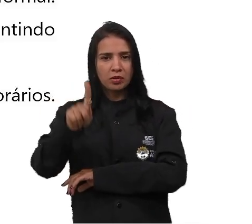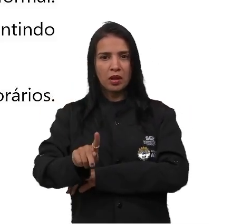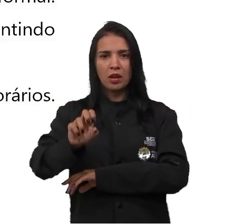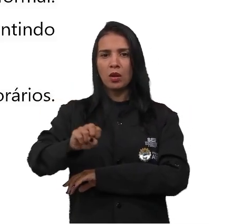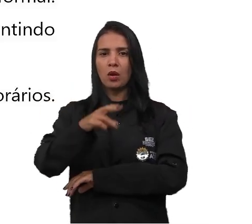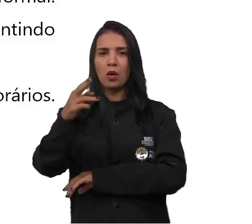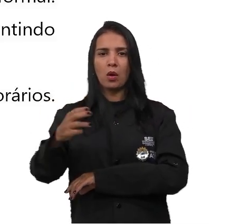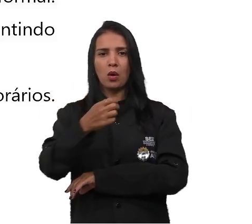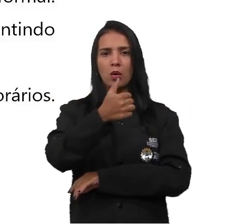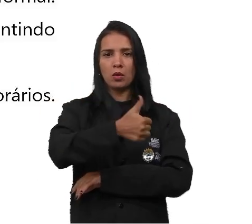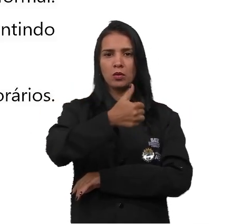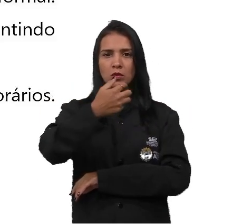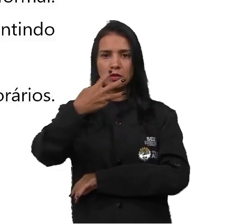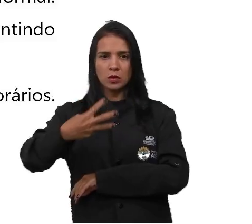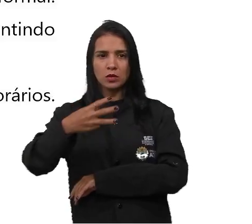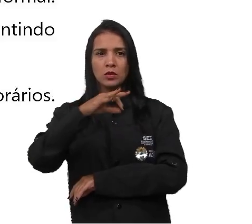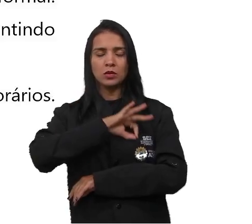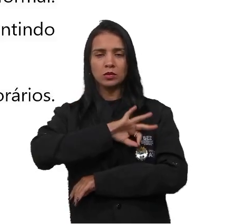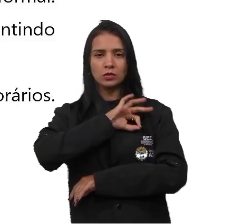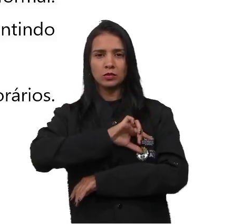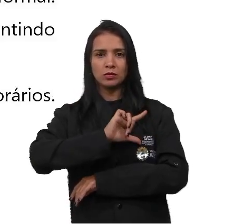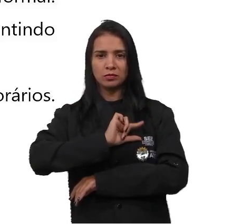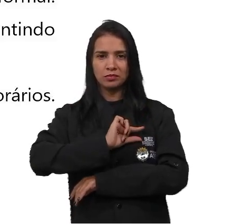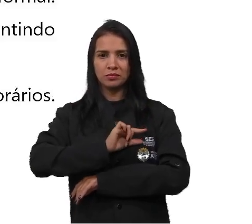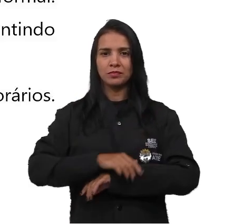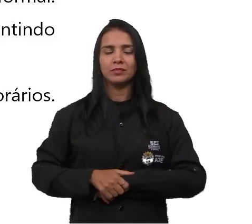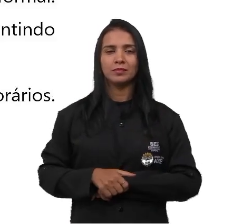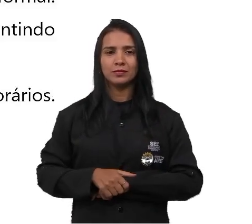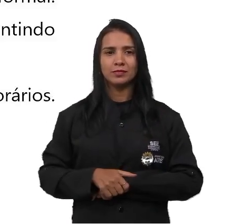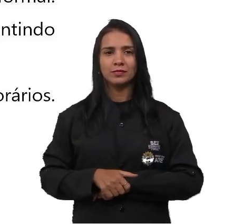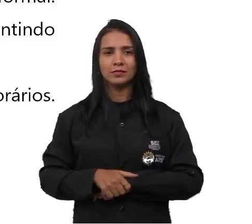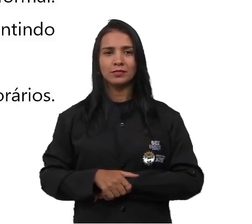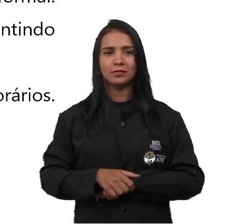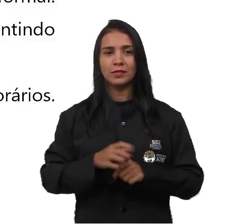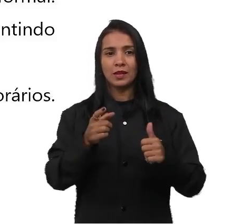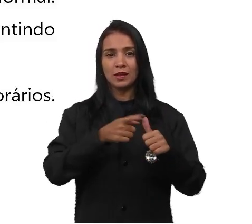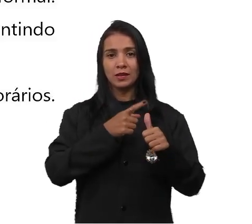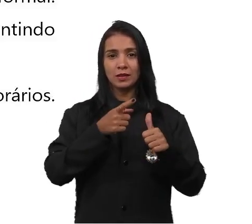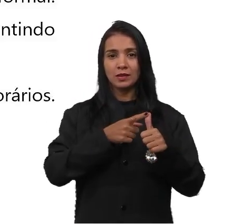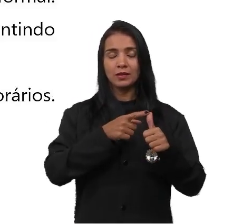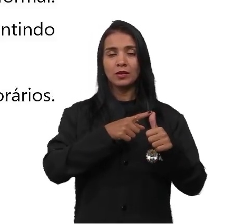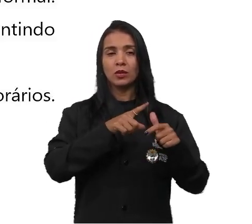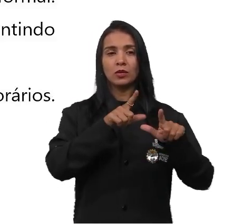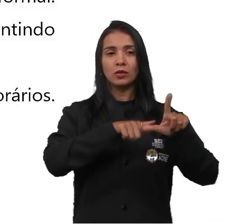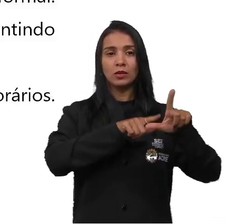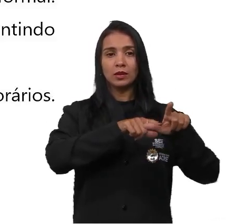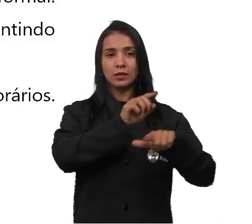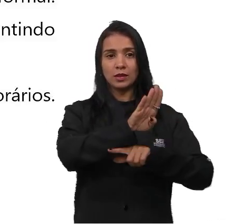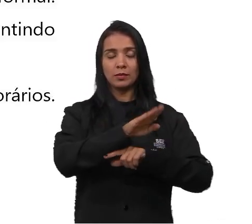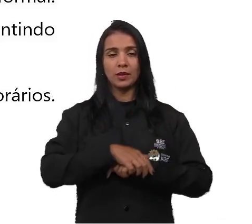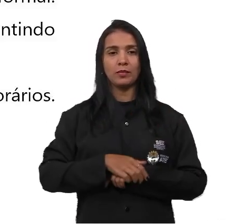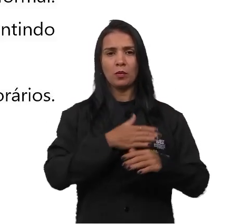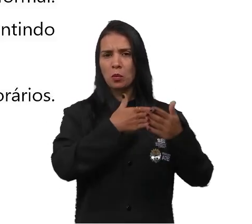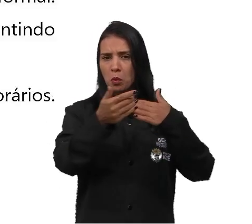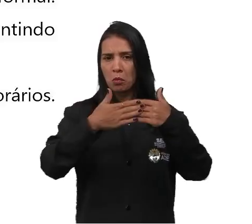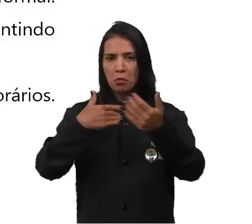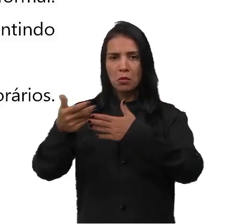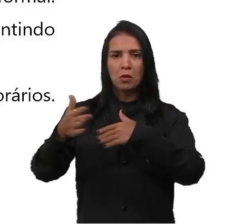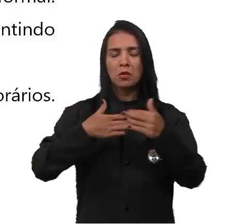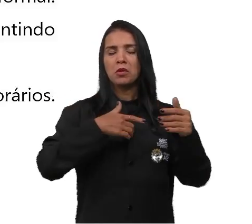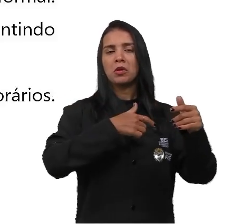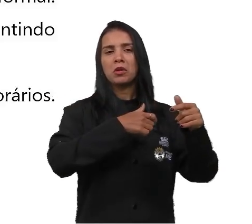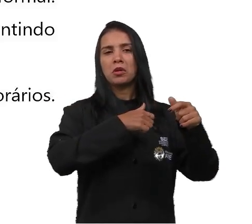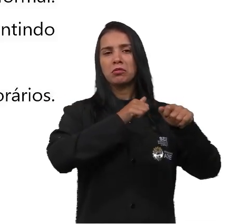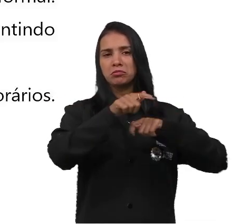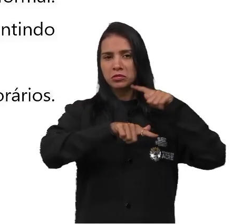ou 13º salário. Letra B. Qualquer atividade econômica,